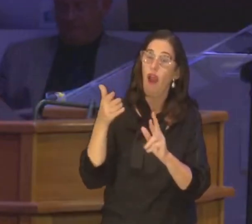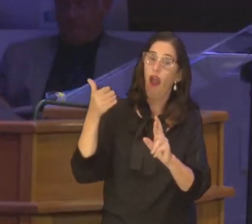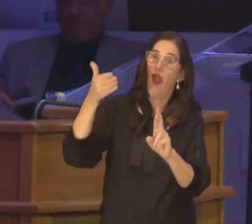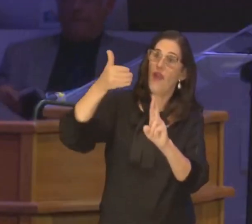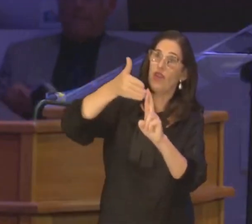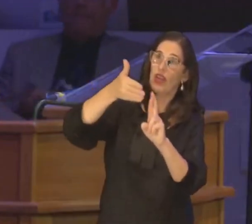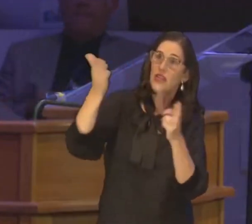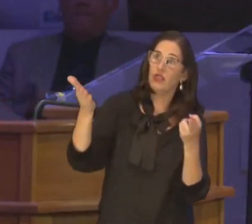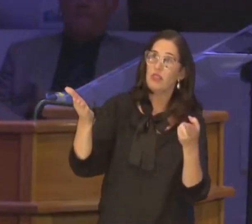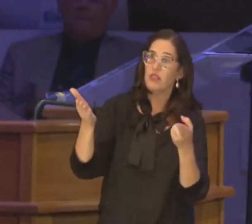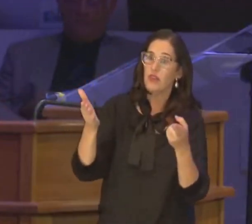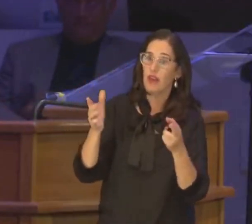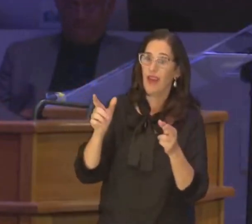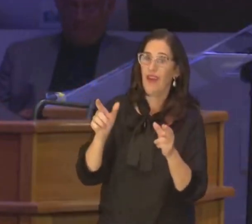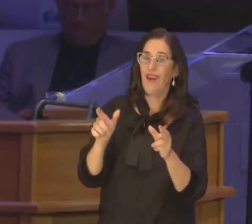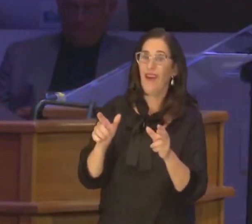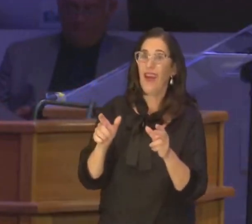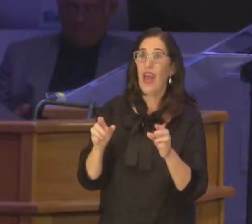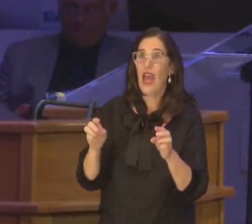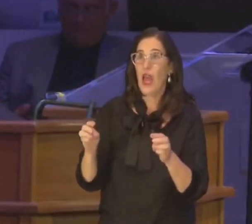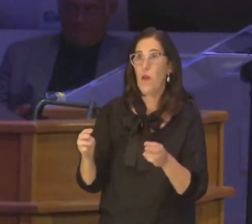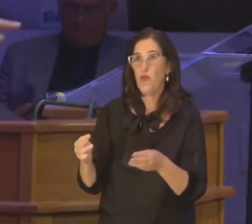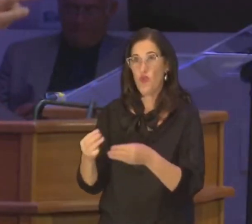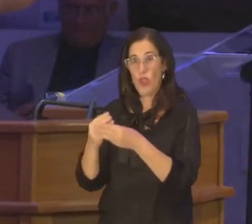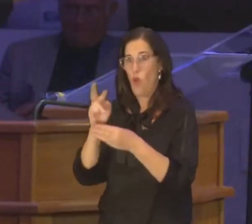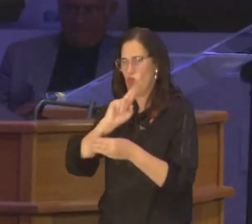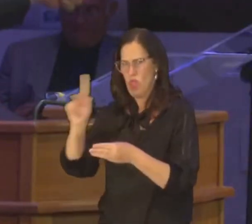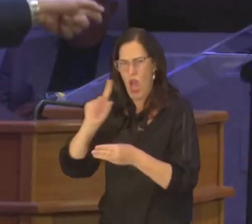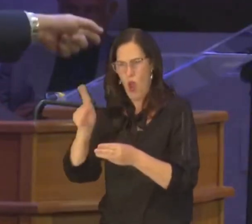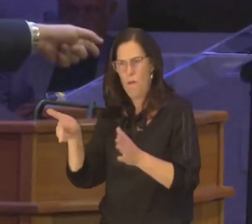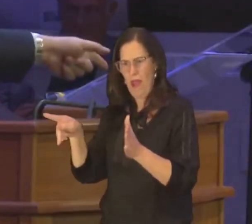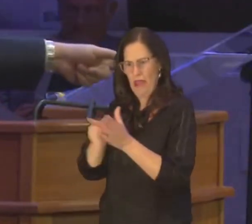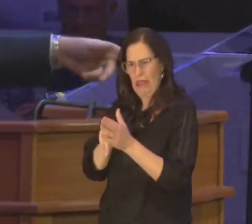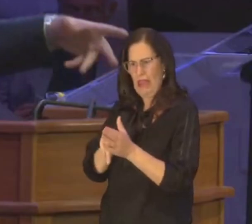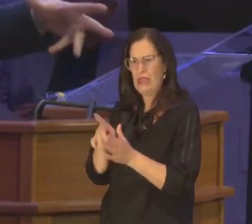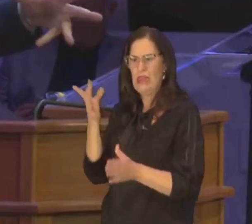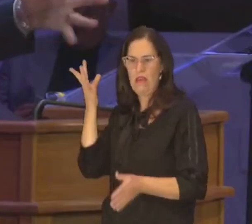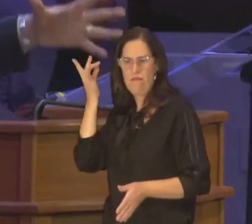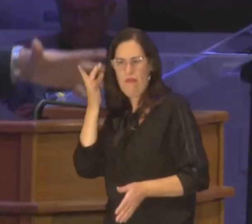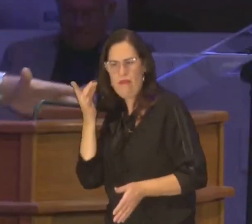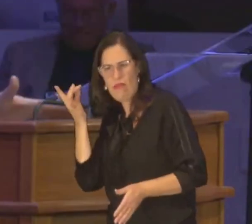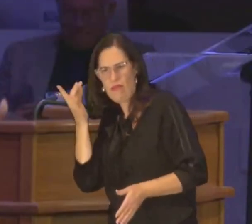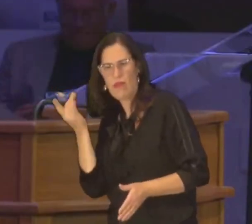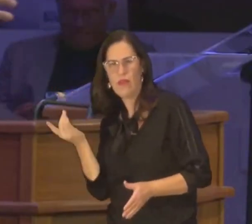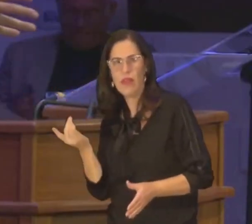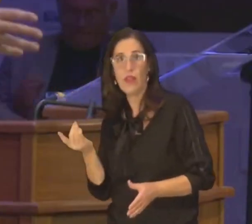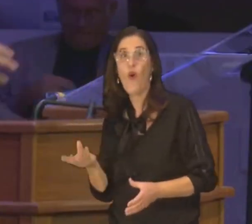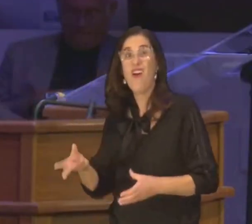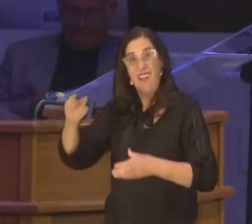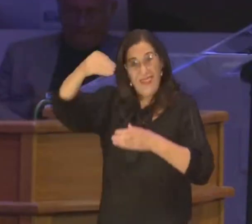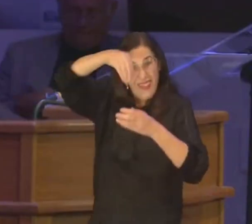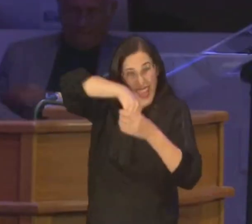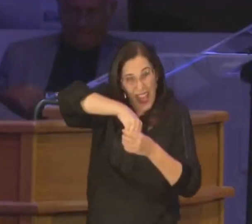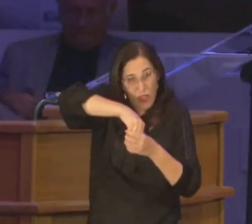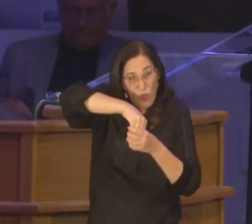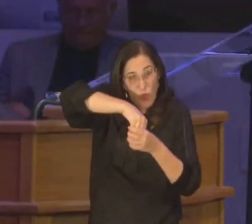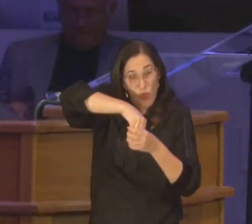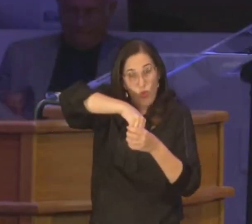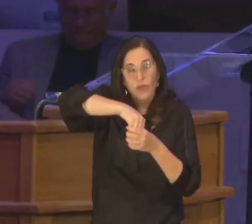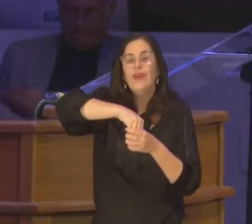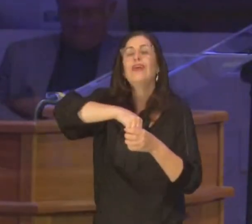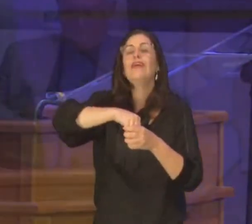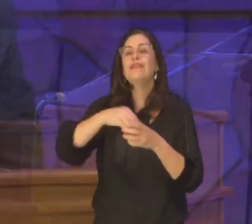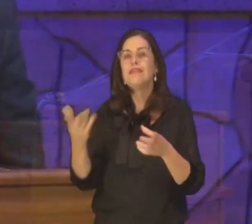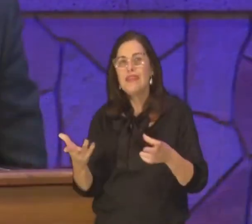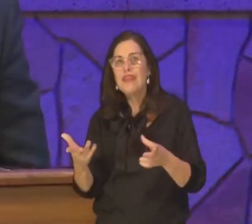são os judeus, são antes da sinagoga de Satanás, além da perseguição externa, havia entre eles aqueles que faziam o papel do capeta,